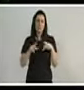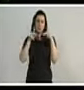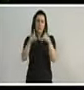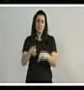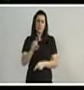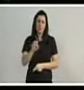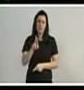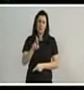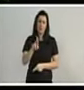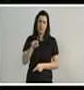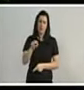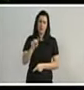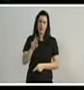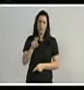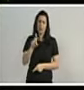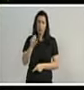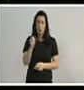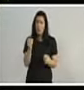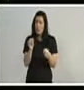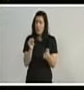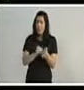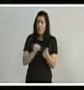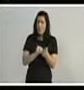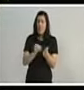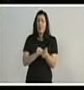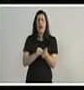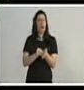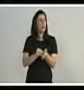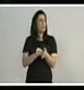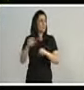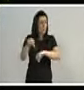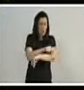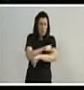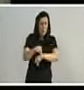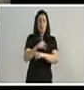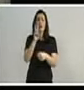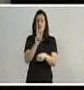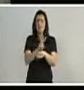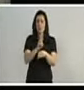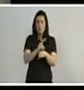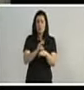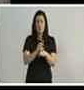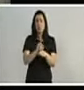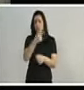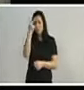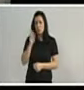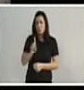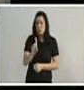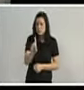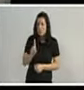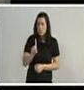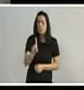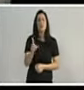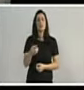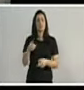vai ter onde falta a conclusão sinalização as calçadas as proteções laterais para os pedestres iluminação e um